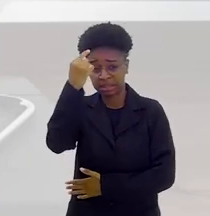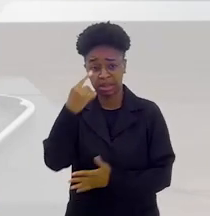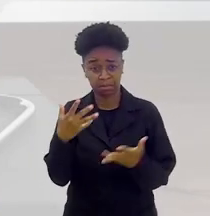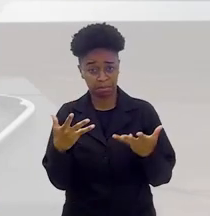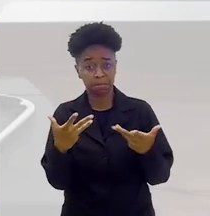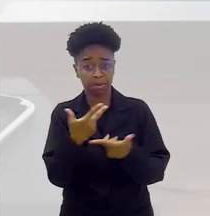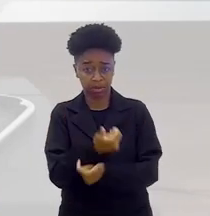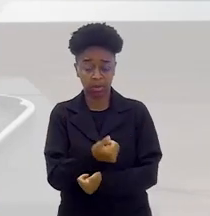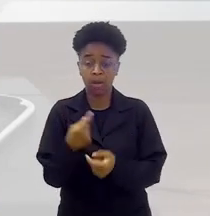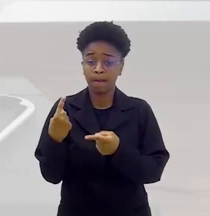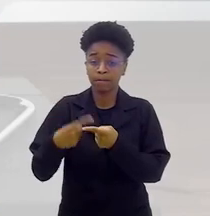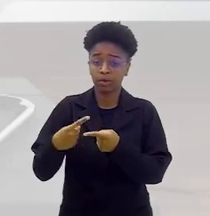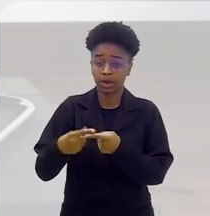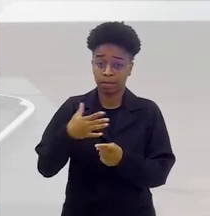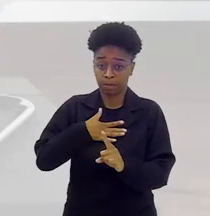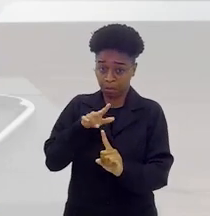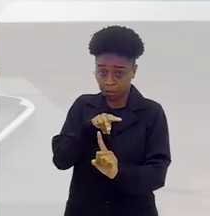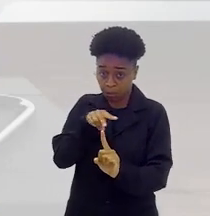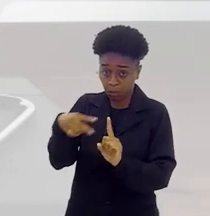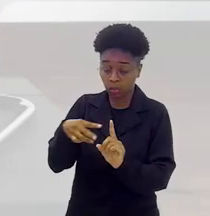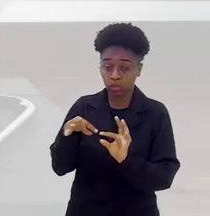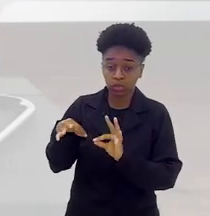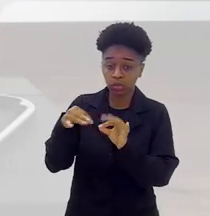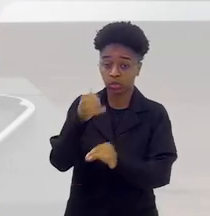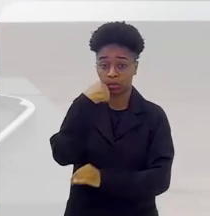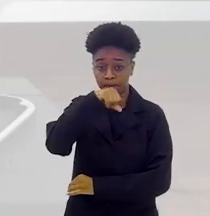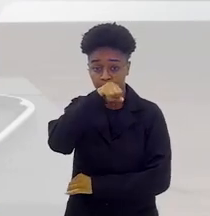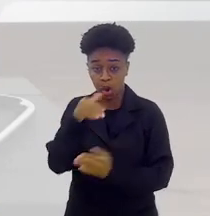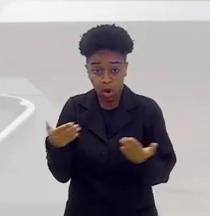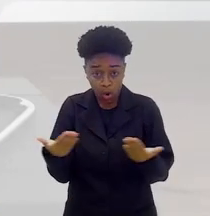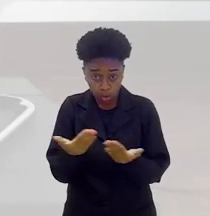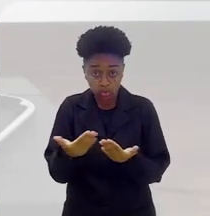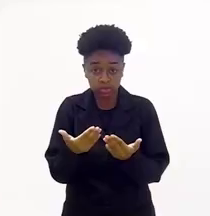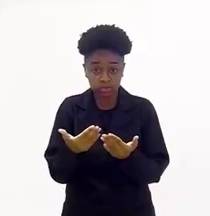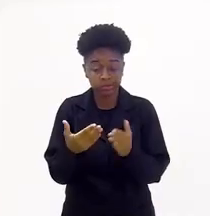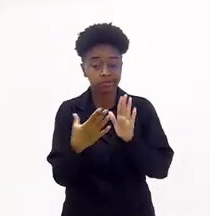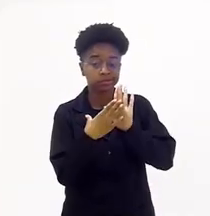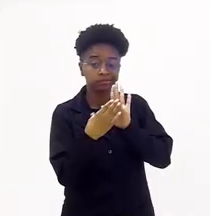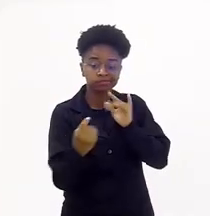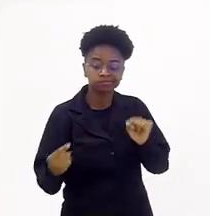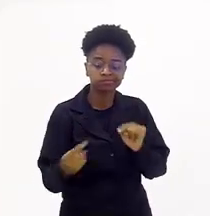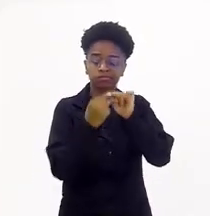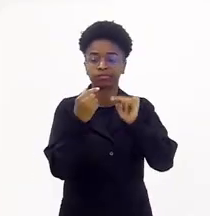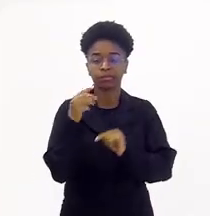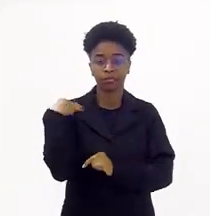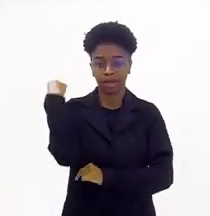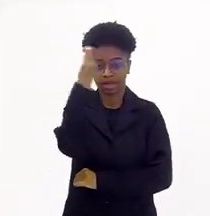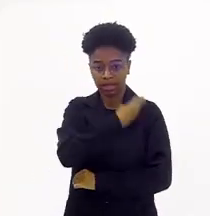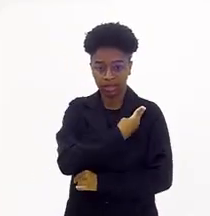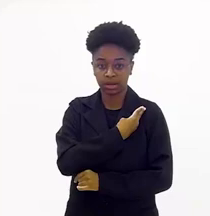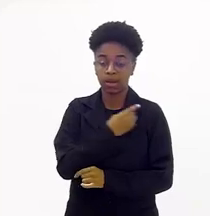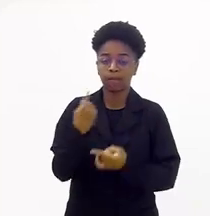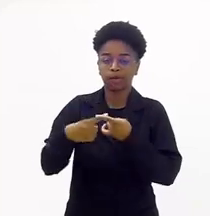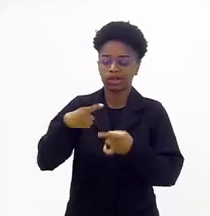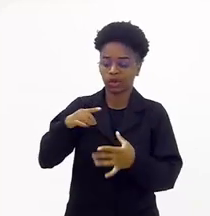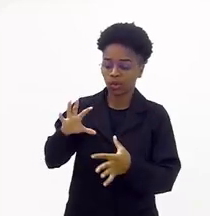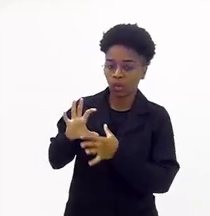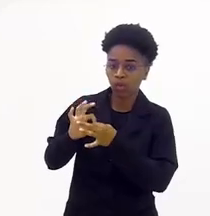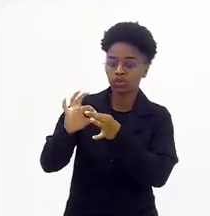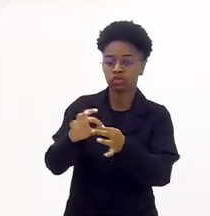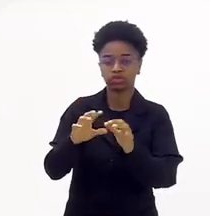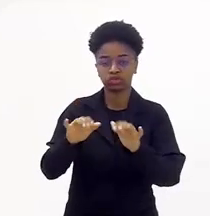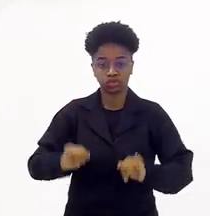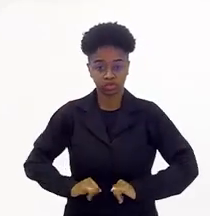ideia fantástica, porque, ao meu ver, todas as mães hoje são Maria. Sim. Maria dentro do contexto do sofrimento pelo